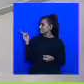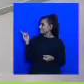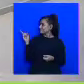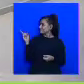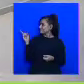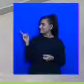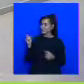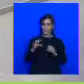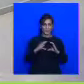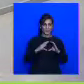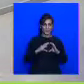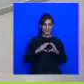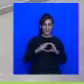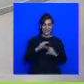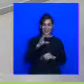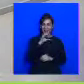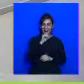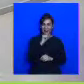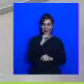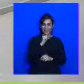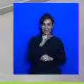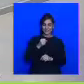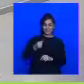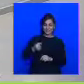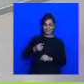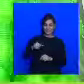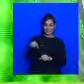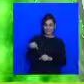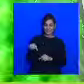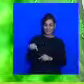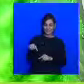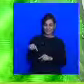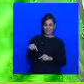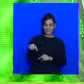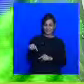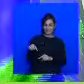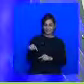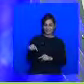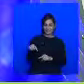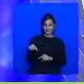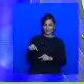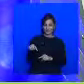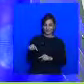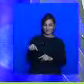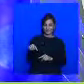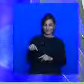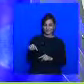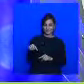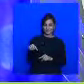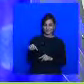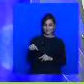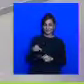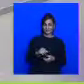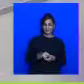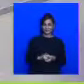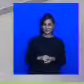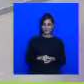Bola laranja, número 9, com o traço diferenciador embaixo do